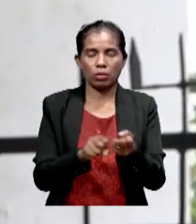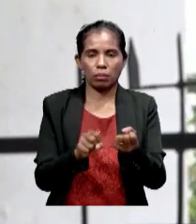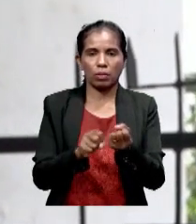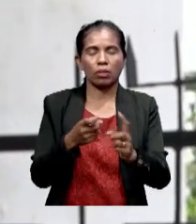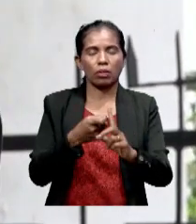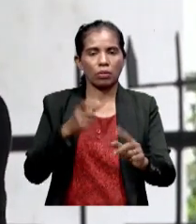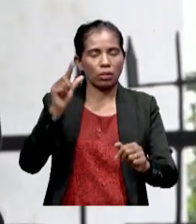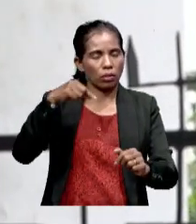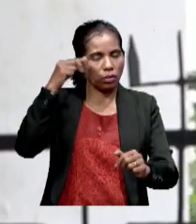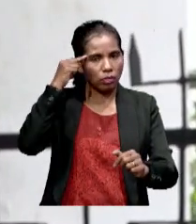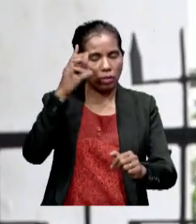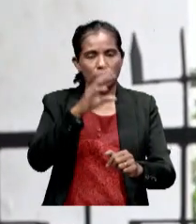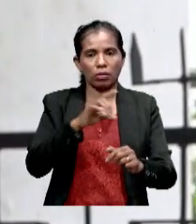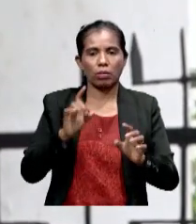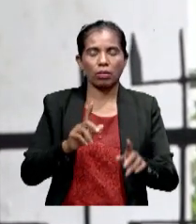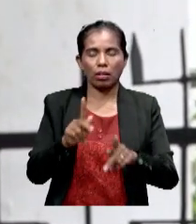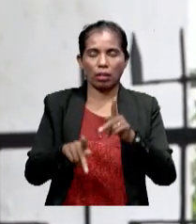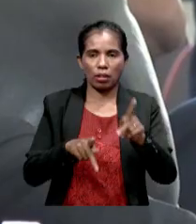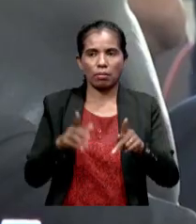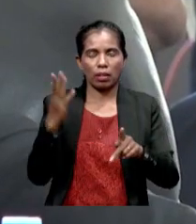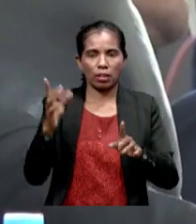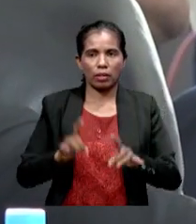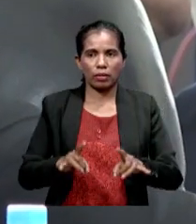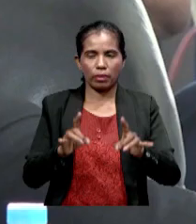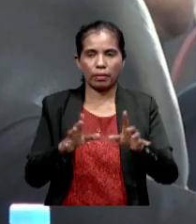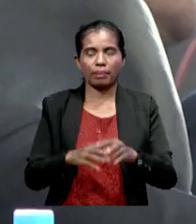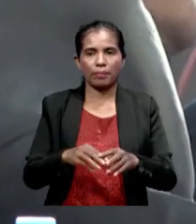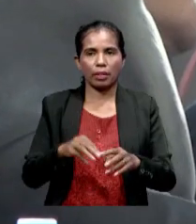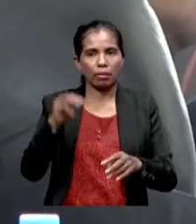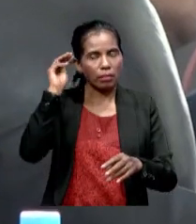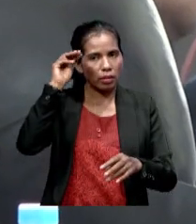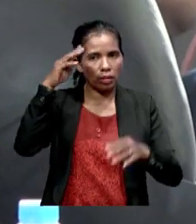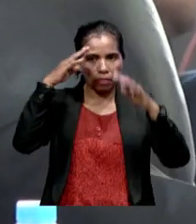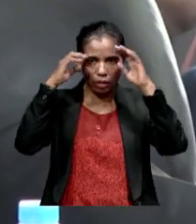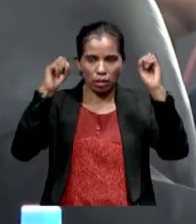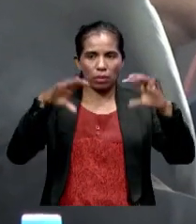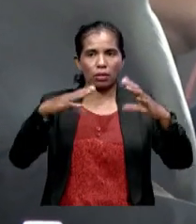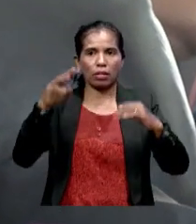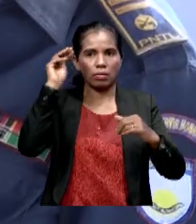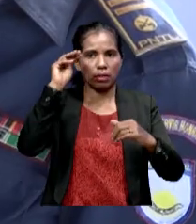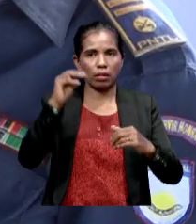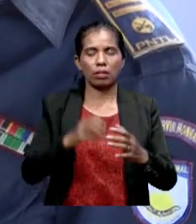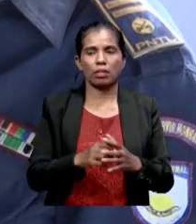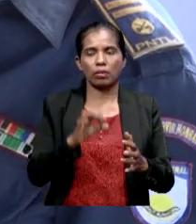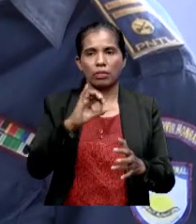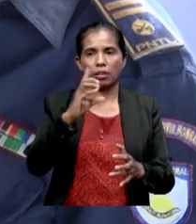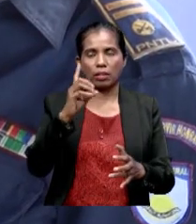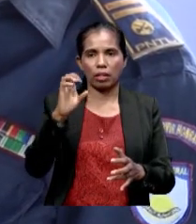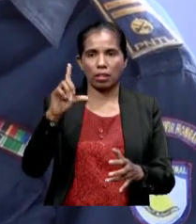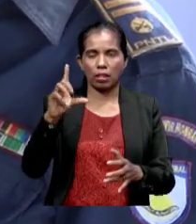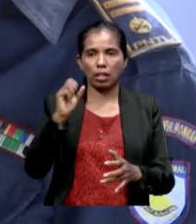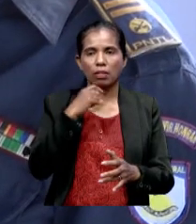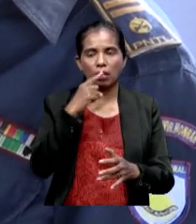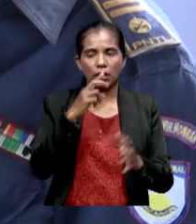governo e povo australiano. Ministro Presidência Conselho Ministro Fidelis Manuel Leite Magalhães mos